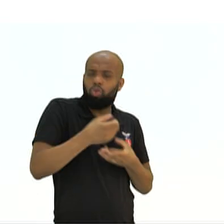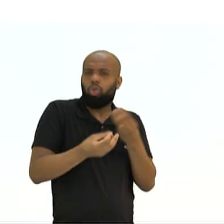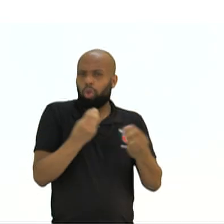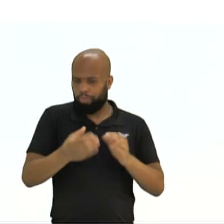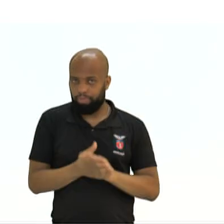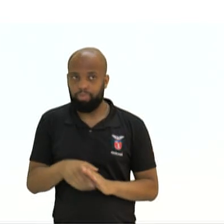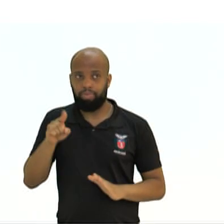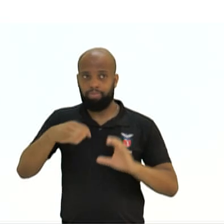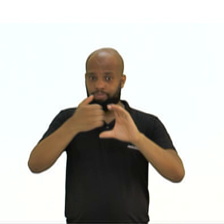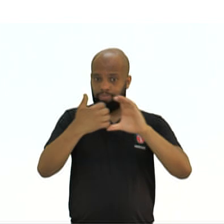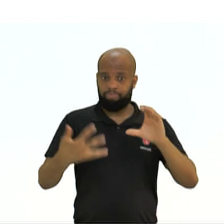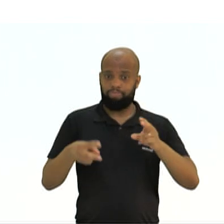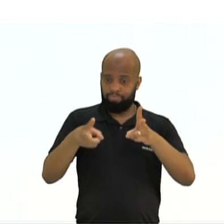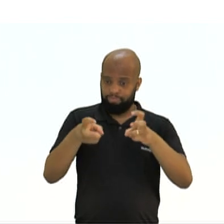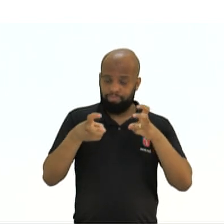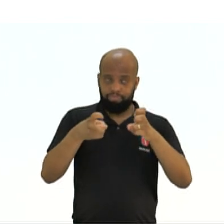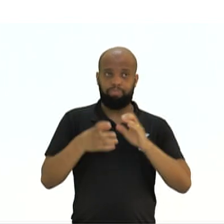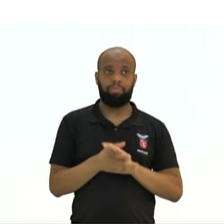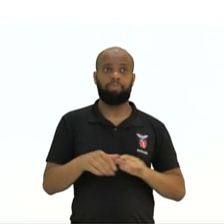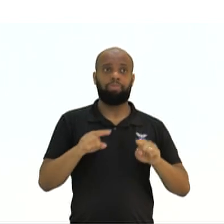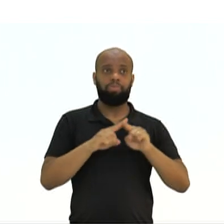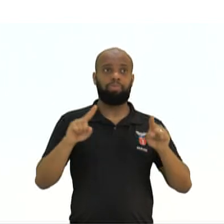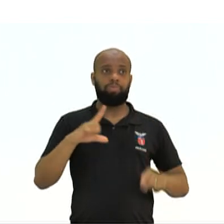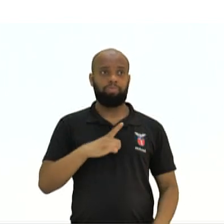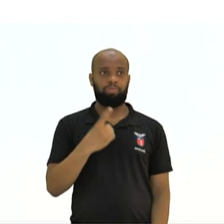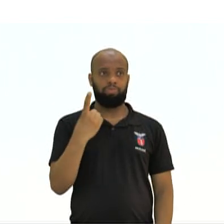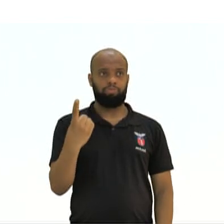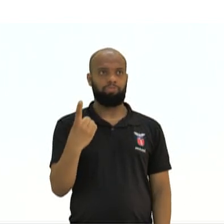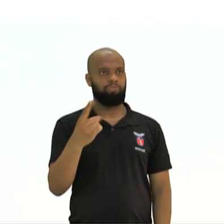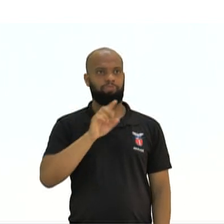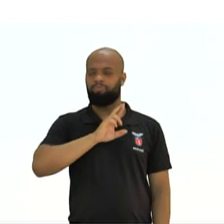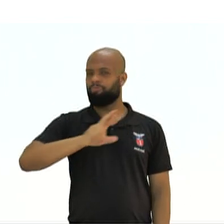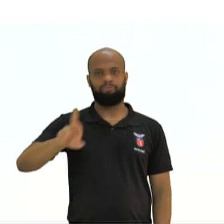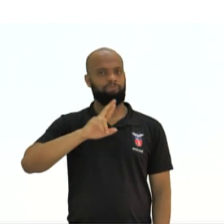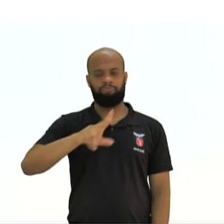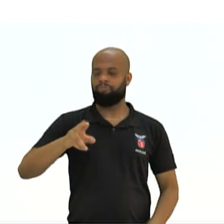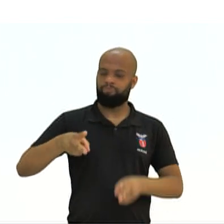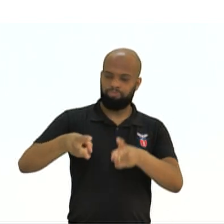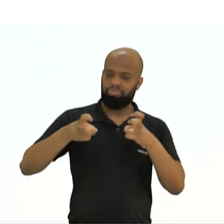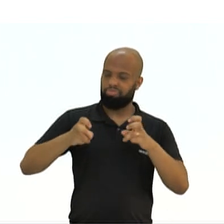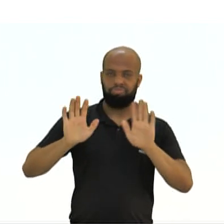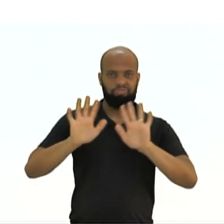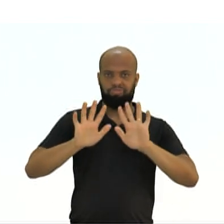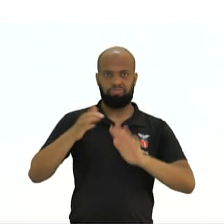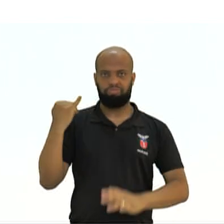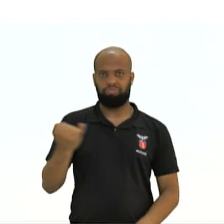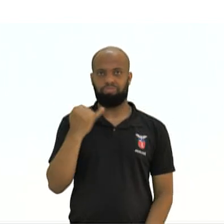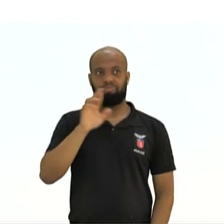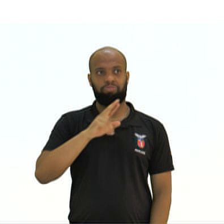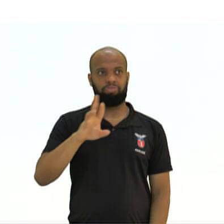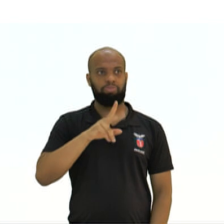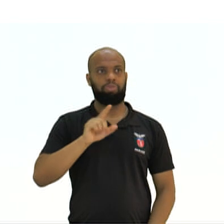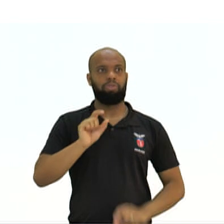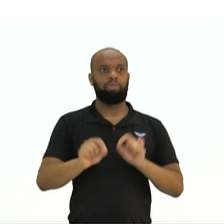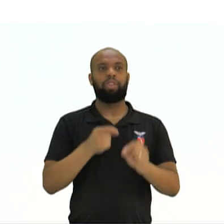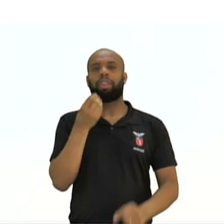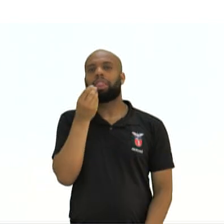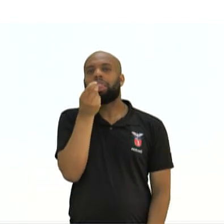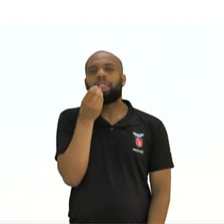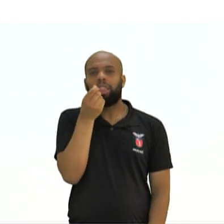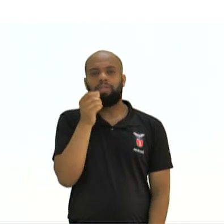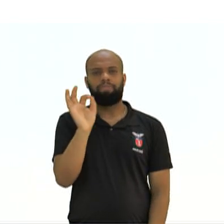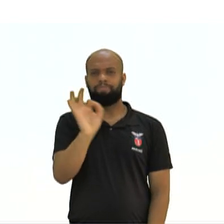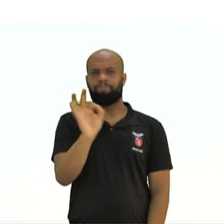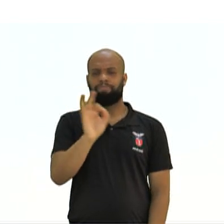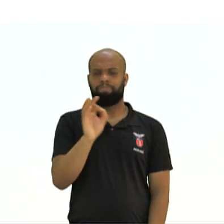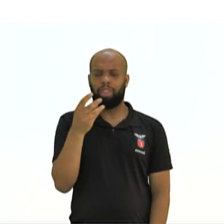eram características observáveis, né? Uma observação visual. Então, em minuto algum,